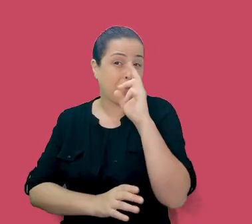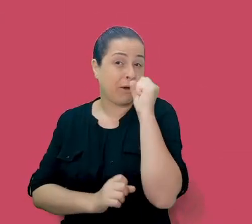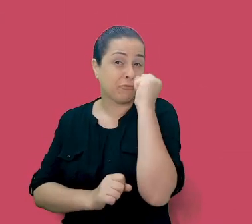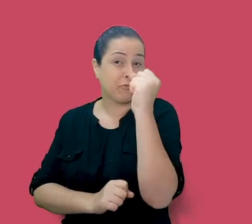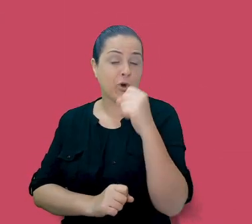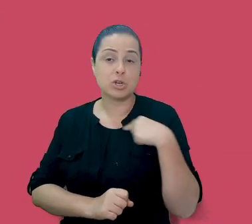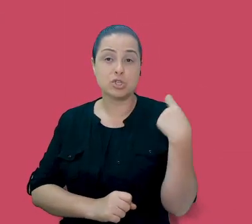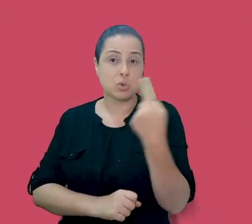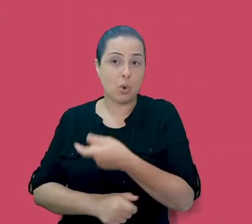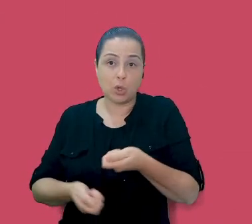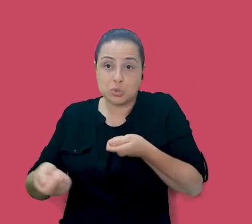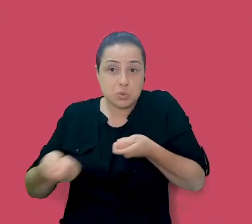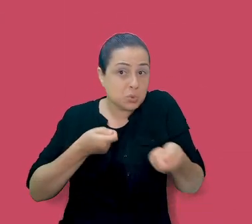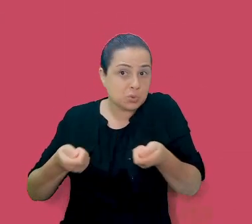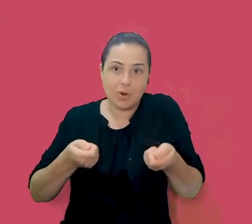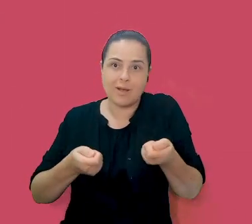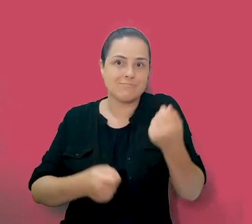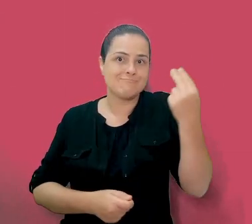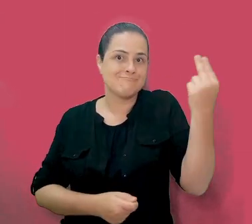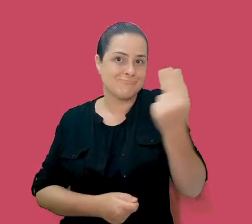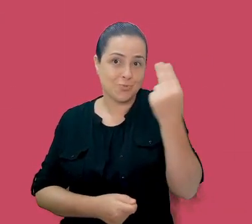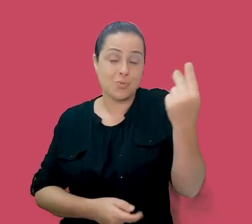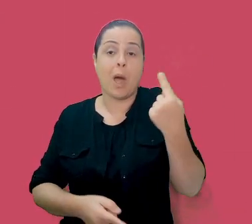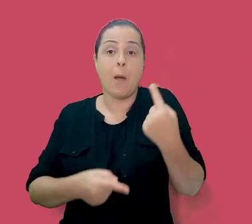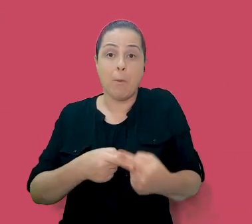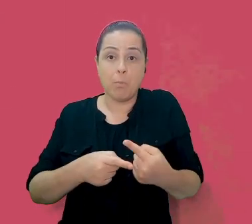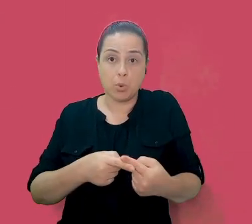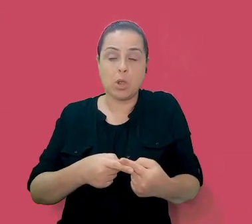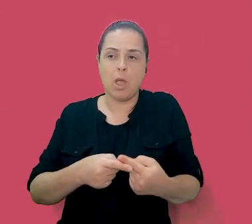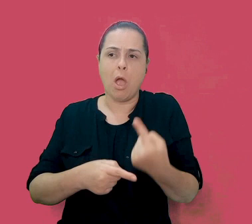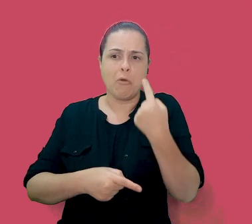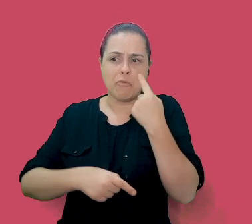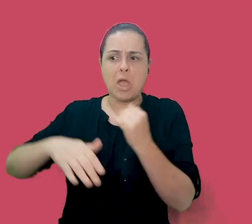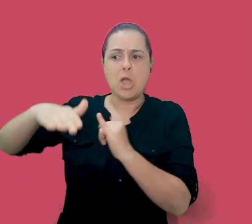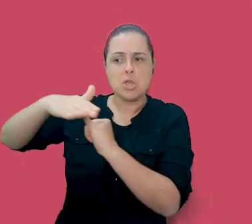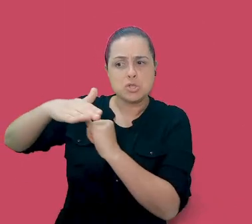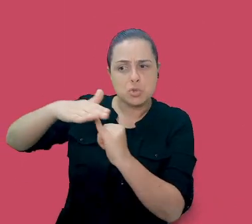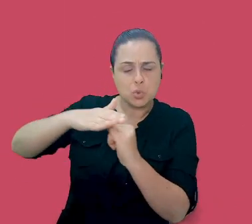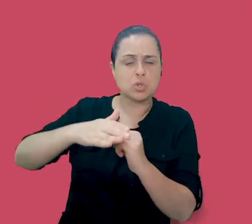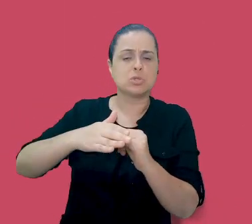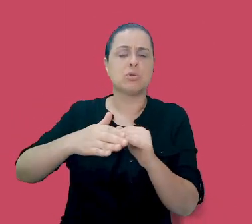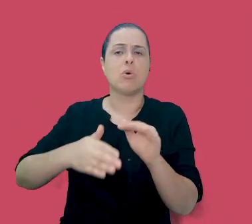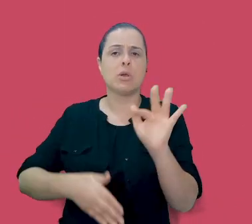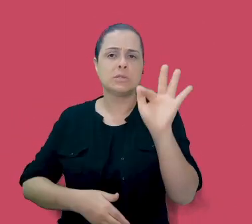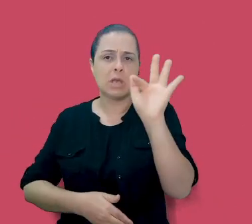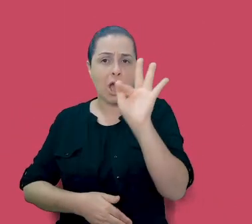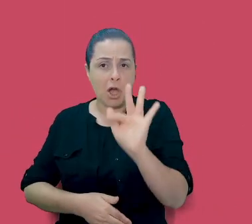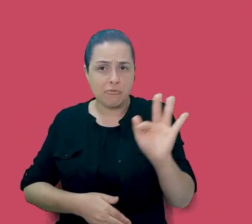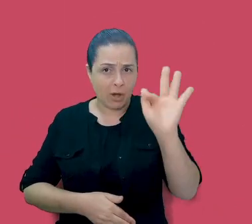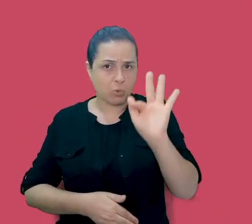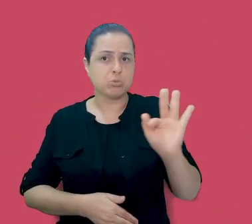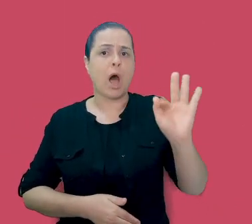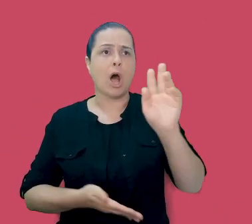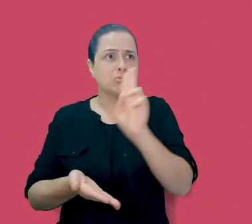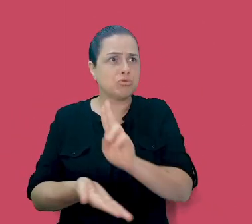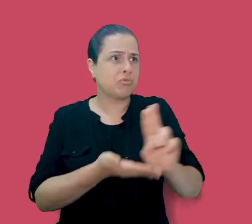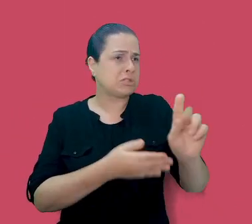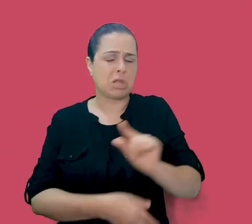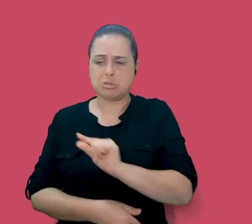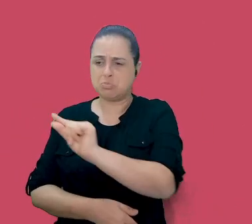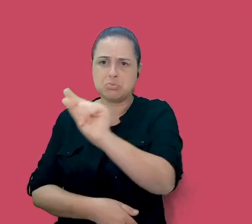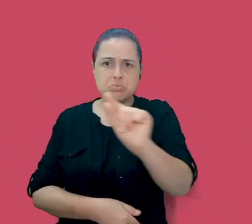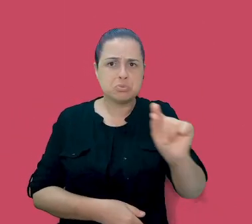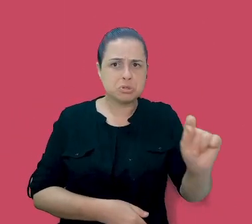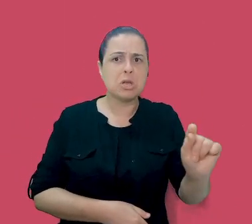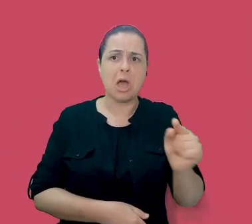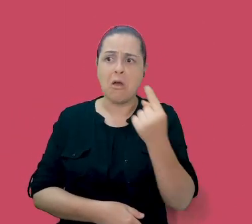né? Que a gente está vendo em várias instituições de aprendizagem, né, universidades, escolas em geral, que eles estão criando uma série